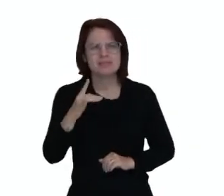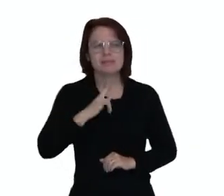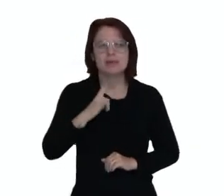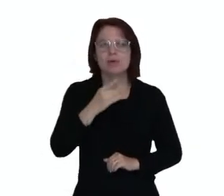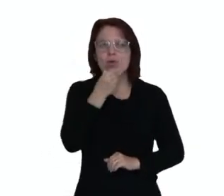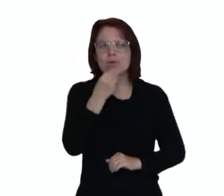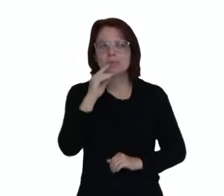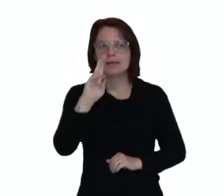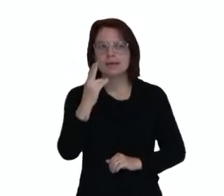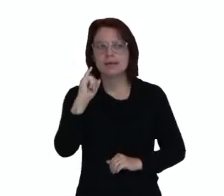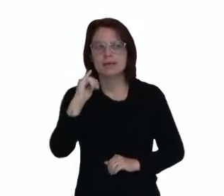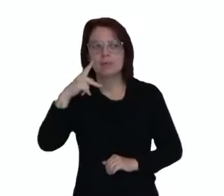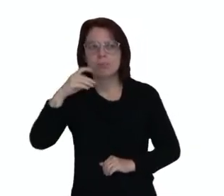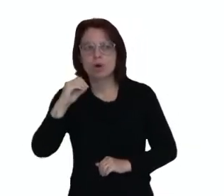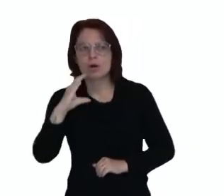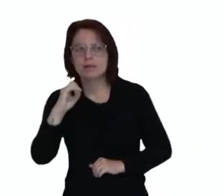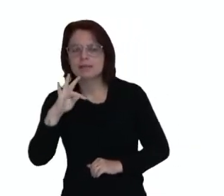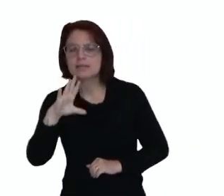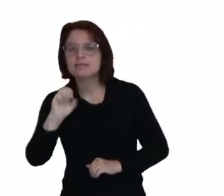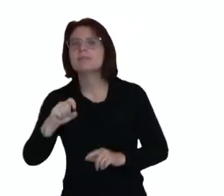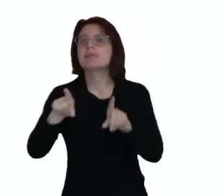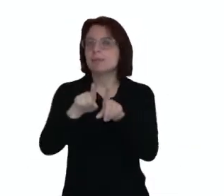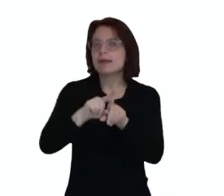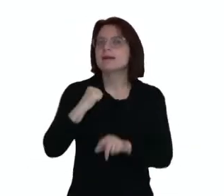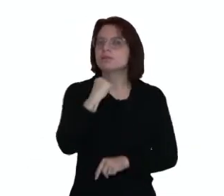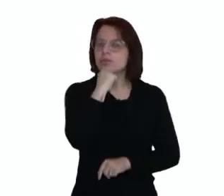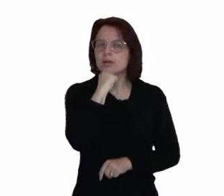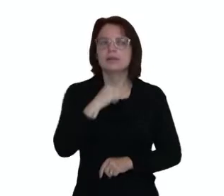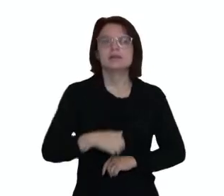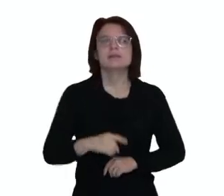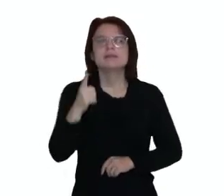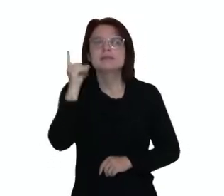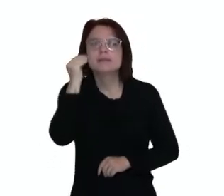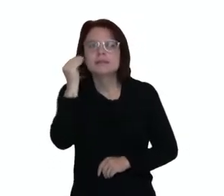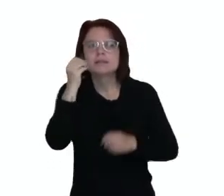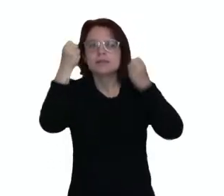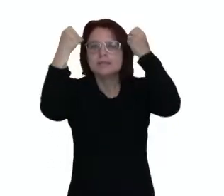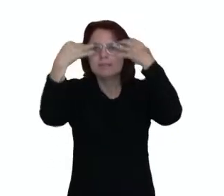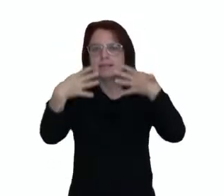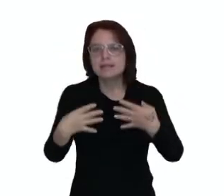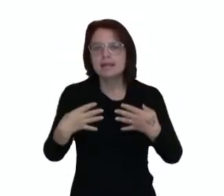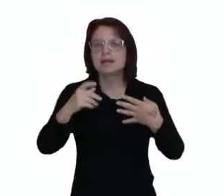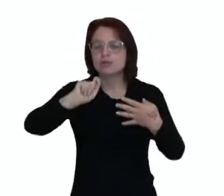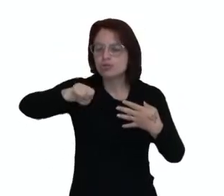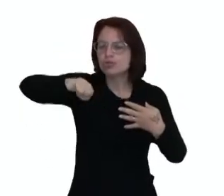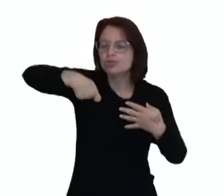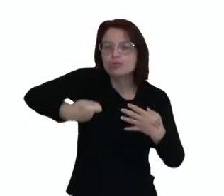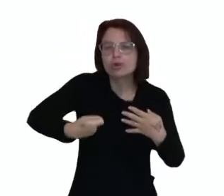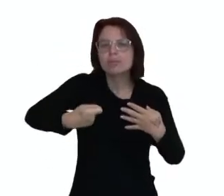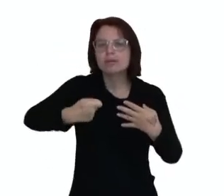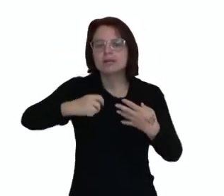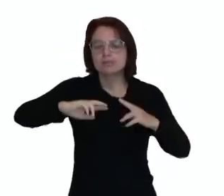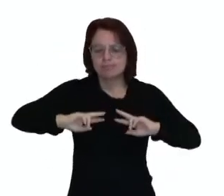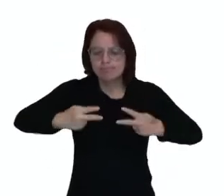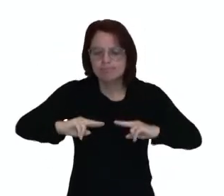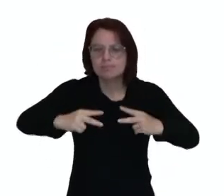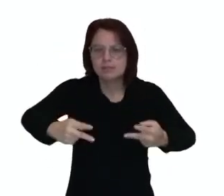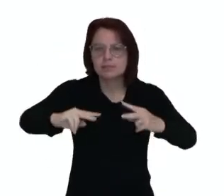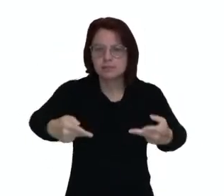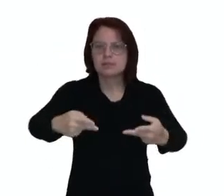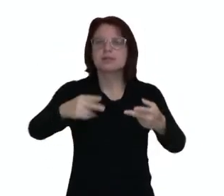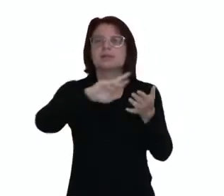temos Hipócrates, Aristóteles tentando explicar, né, um pouco da genética, da transmissão das